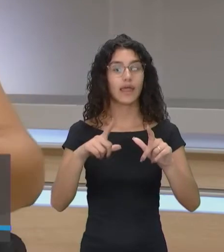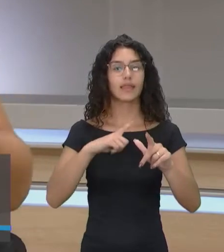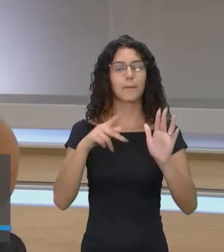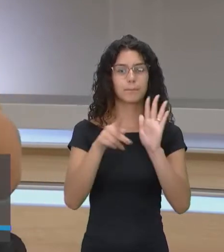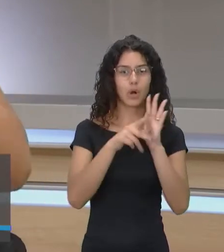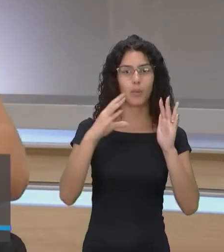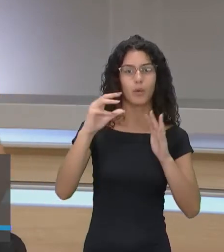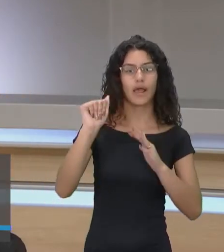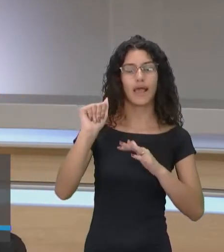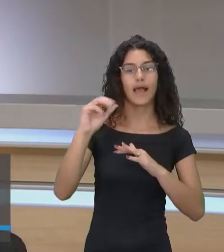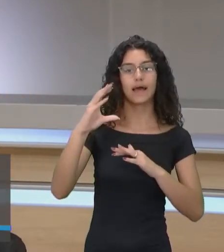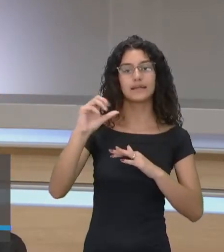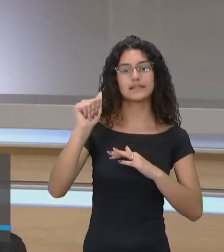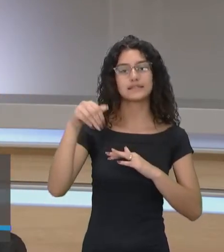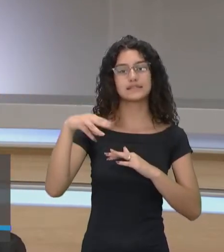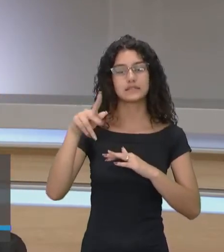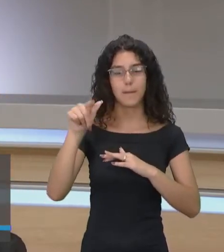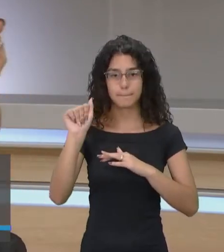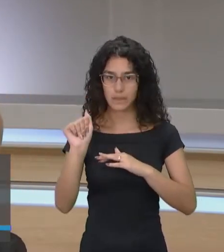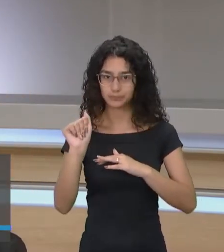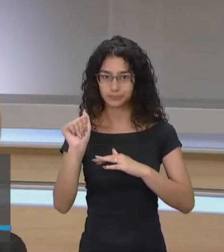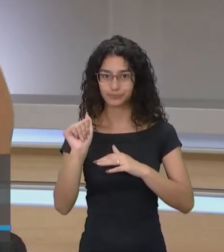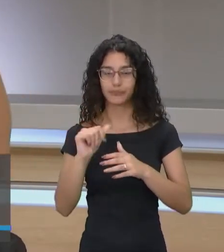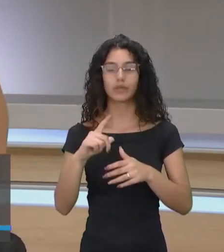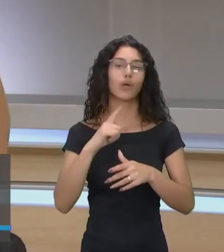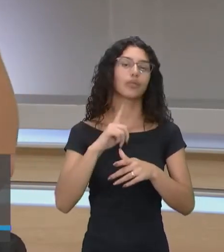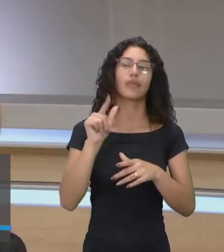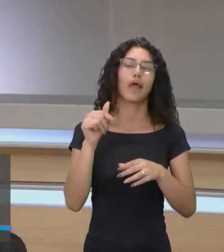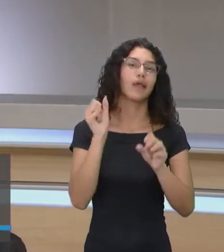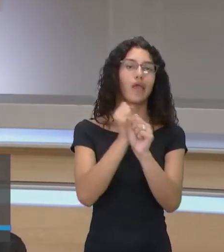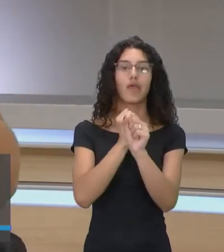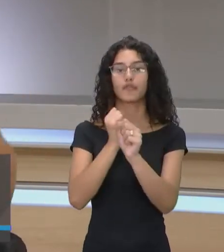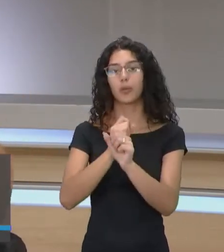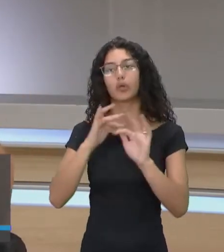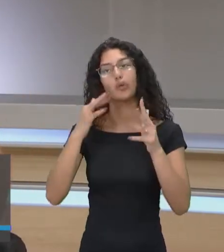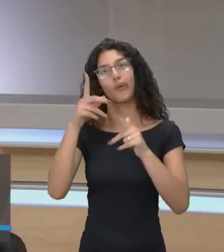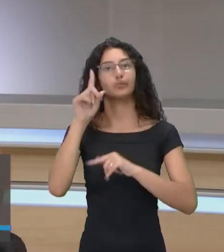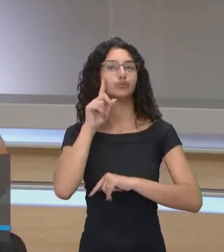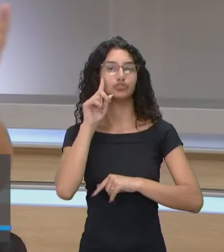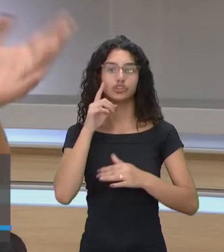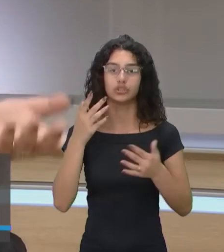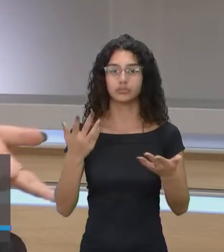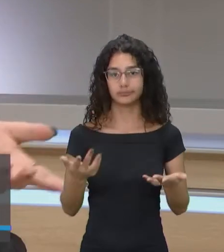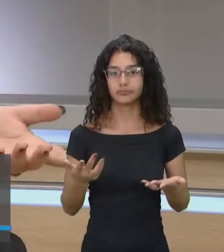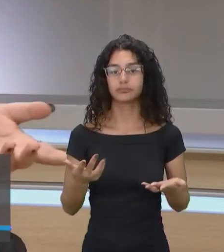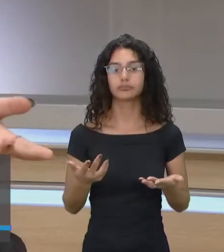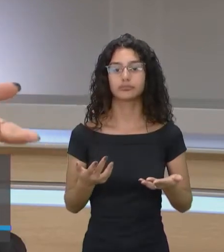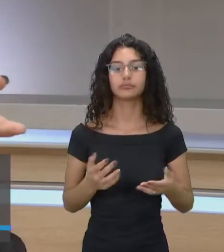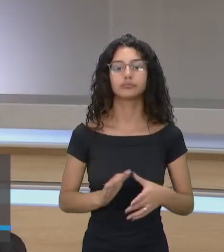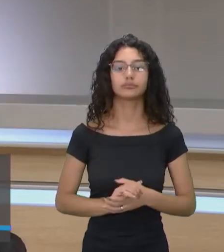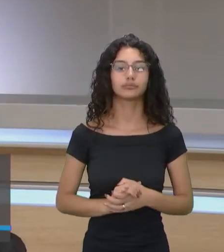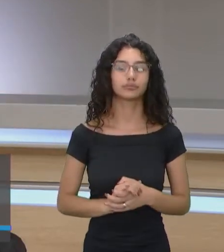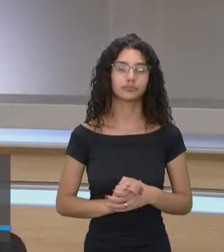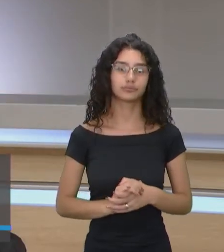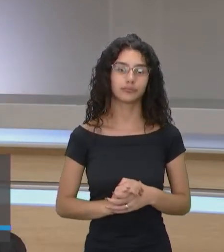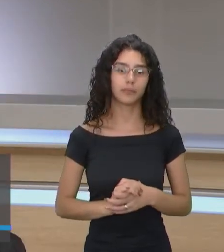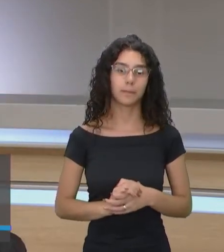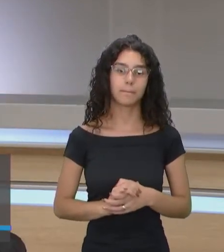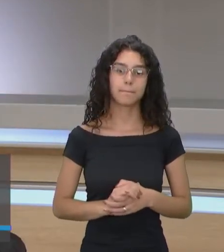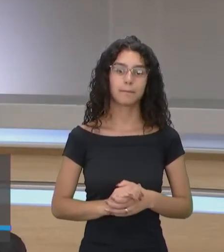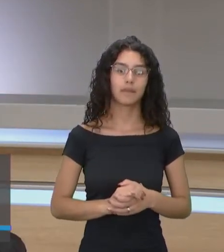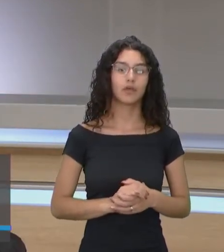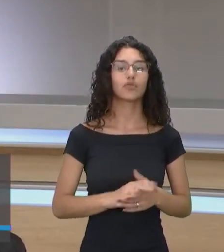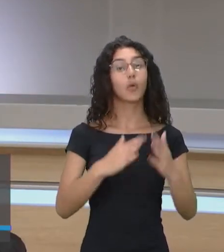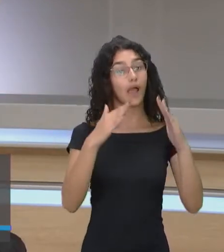outra maneira, mas aí é uma coisa esporádica, você não está em reforma todos os dias da sua vida. Pelo menos esperamos que não, né? Que sua casa